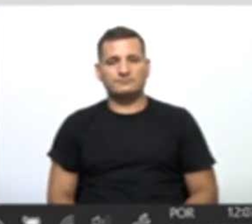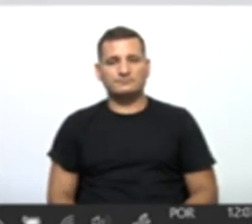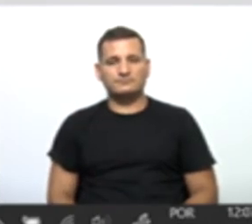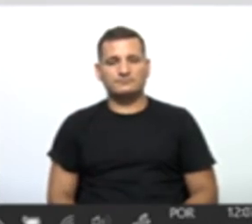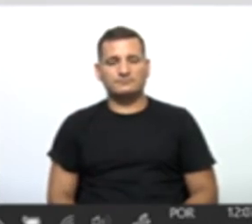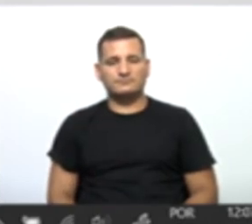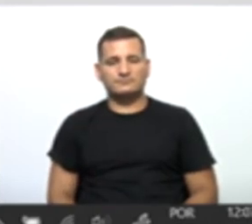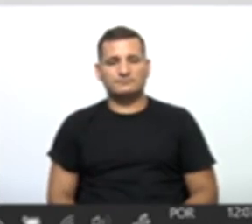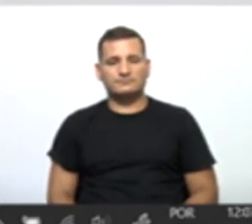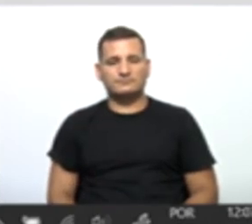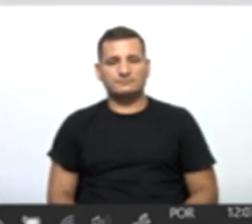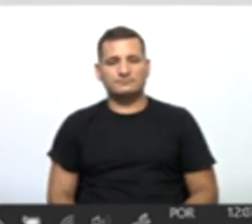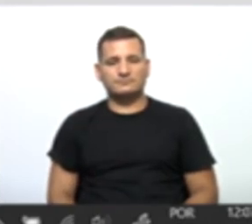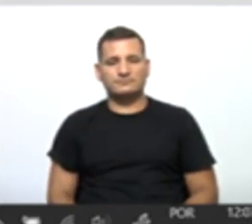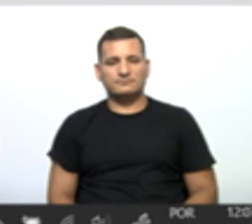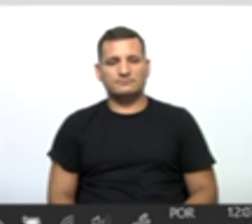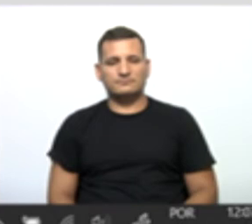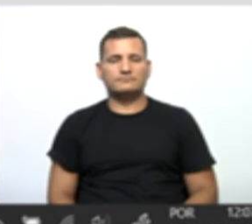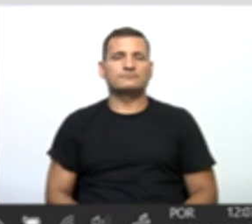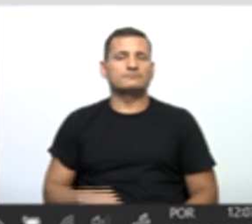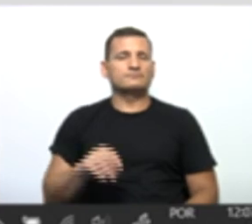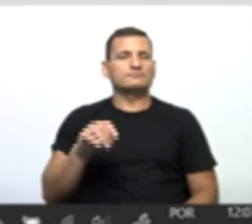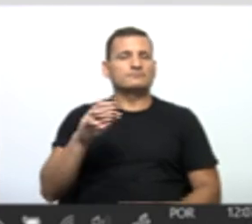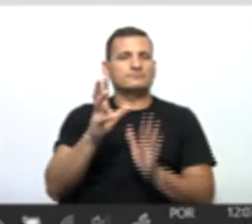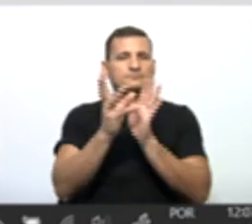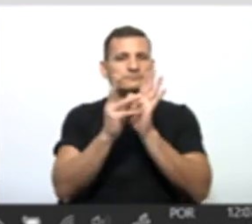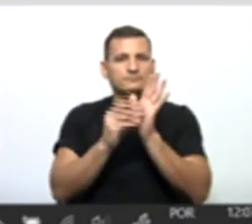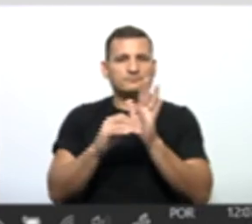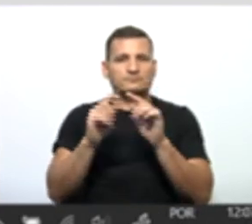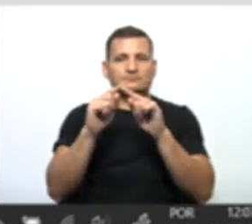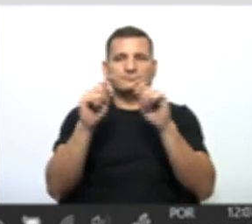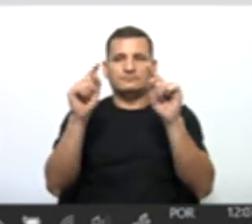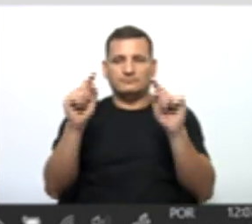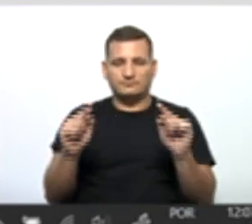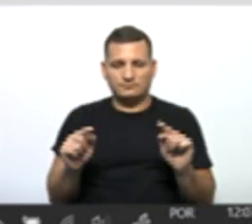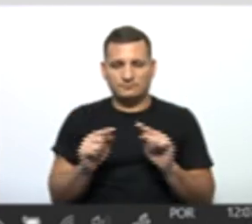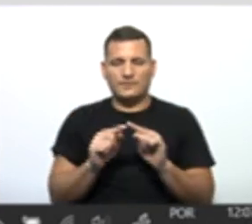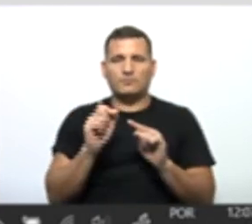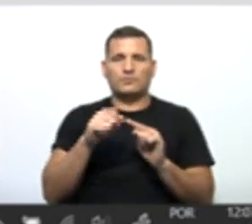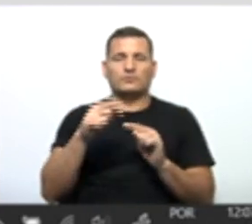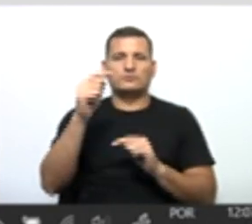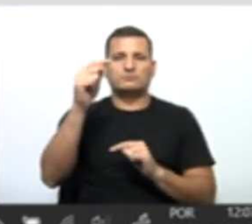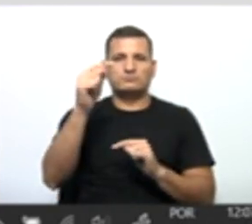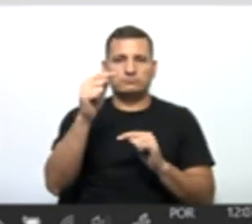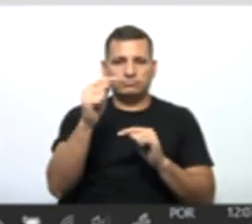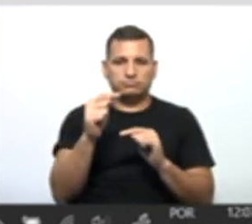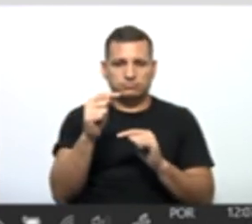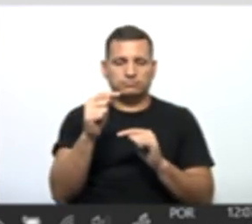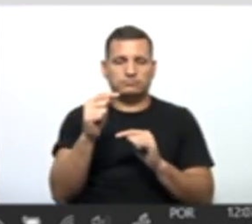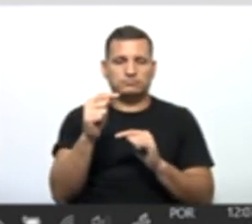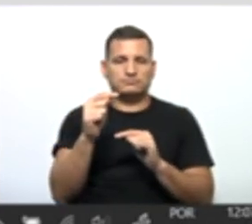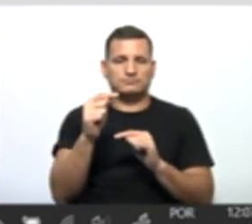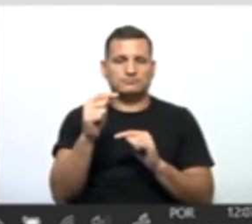pode ser menor. Você pode dividir essa área de conteúdo aqui em